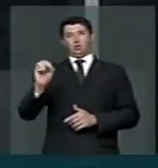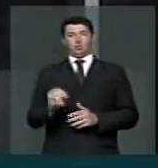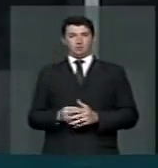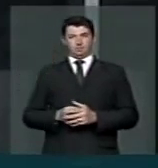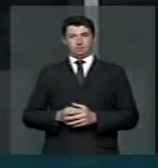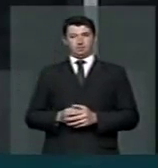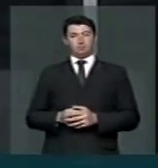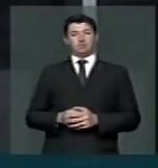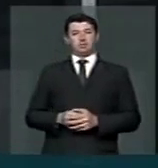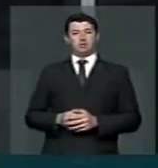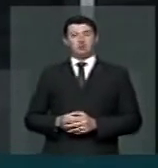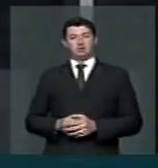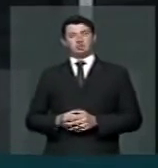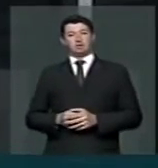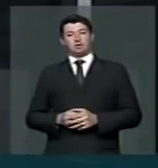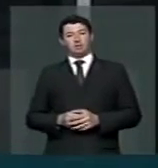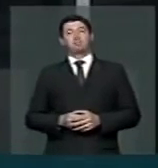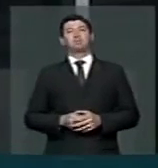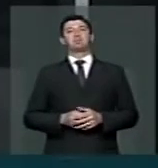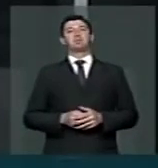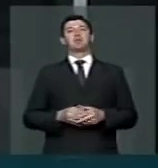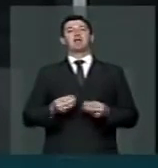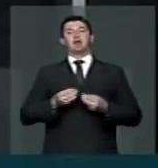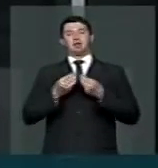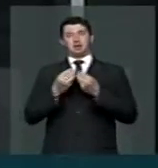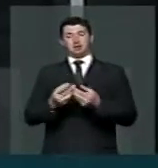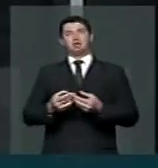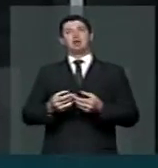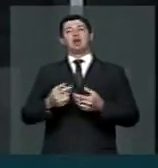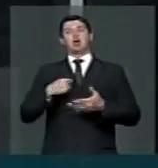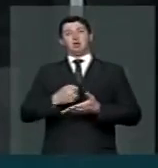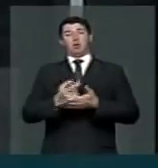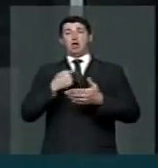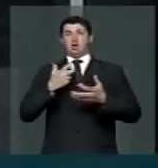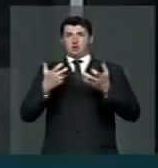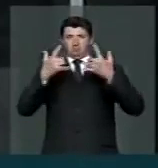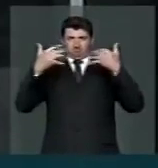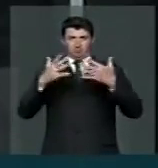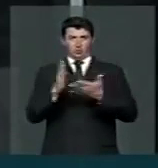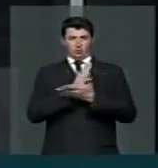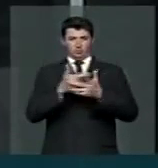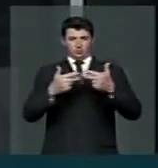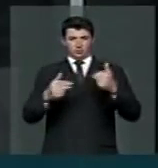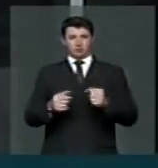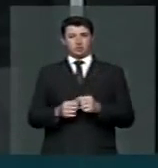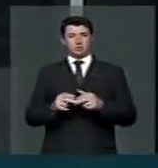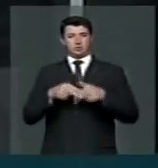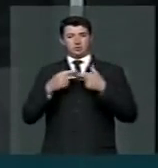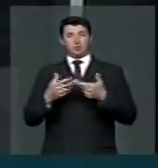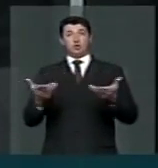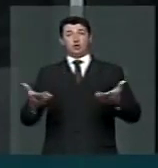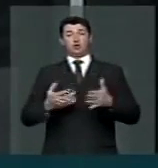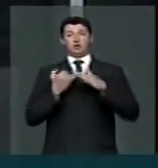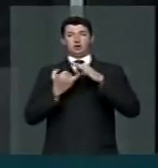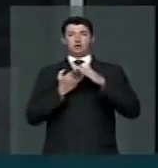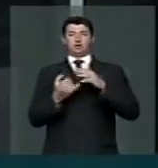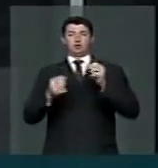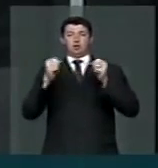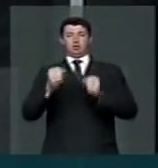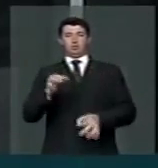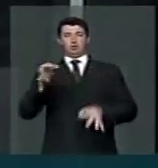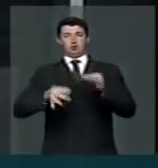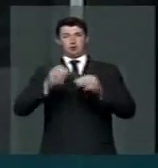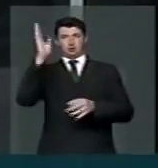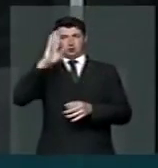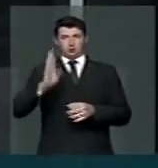dar solidez a este apoio, permitam-me fazer algumas considerações sobre a situação institucional do Poder